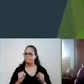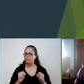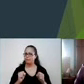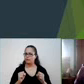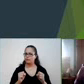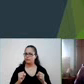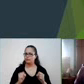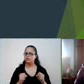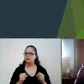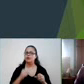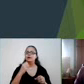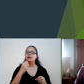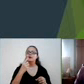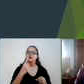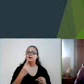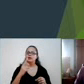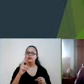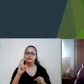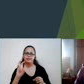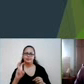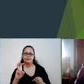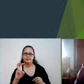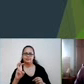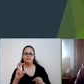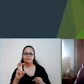posso pegar, por exemplo, 15,